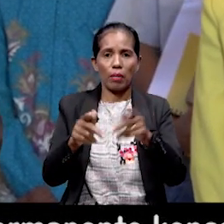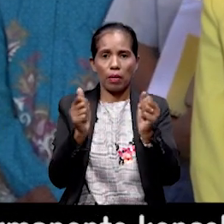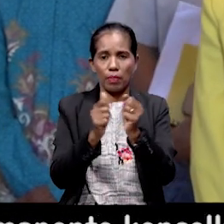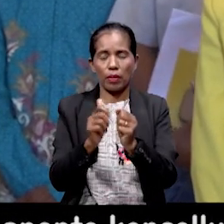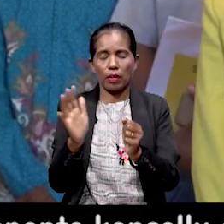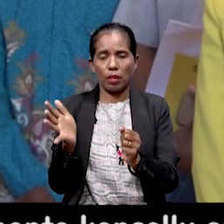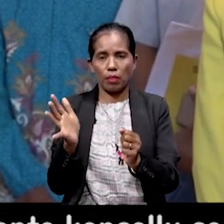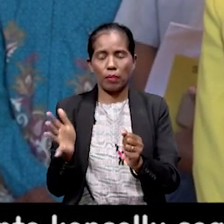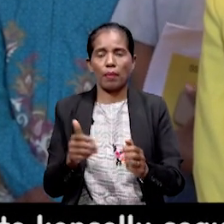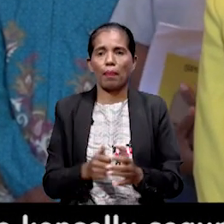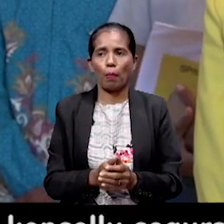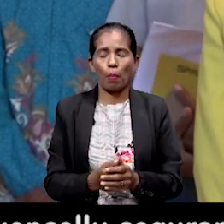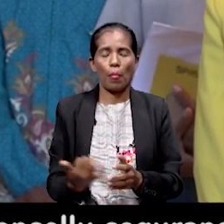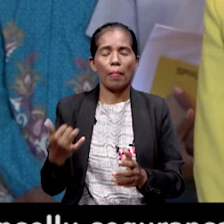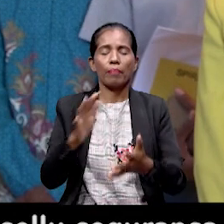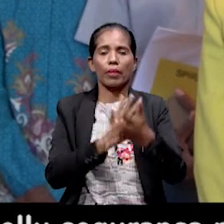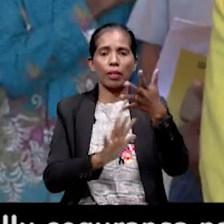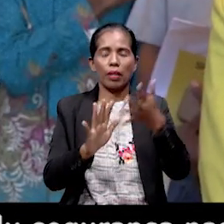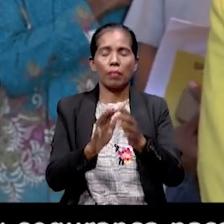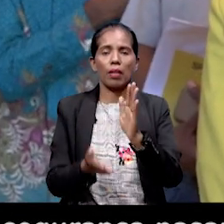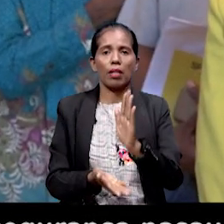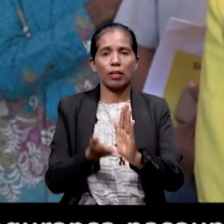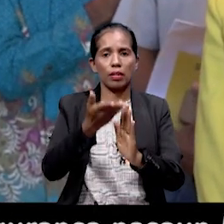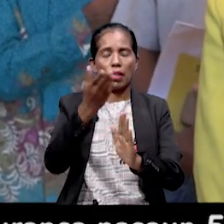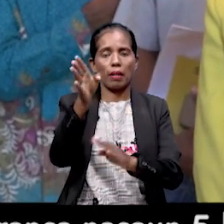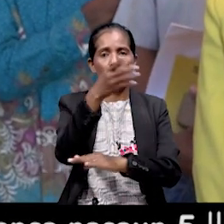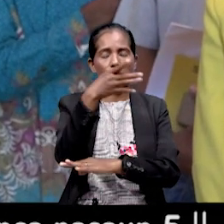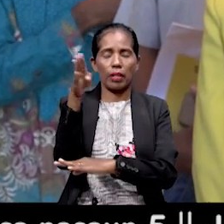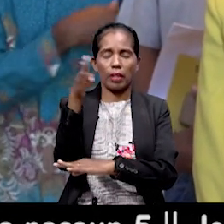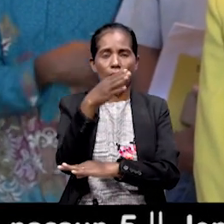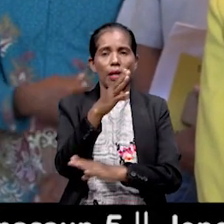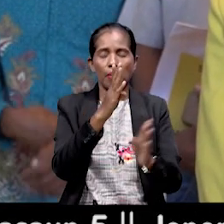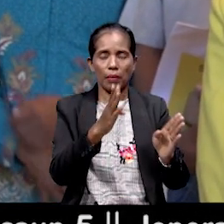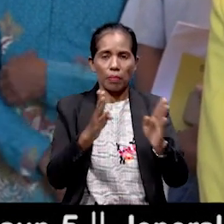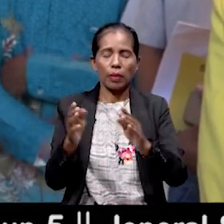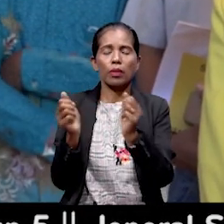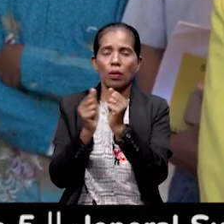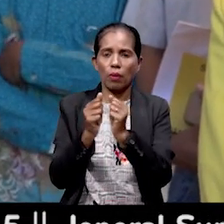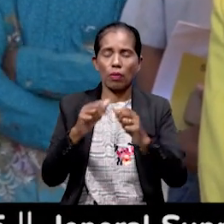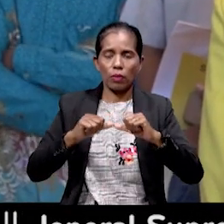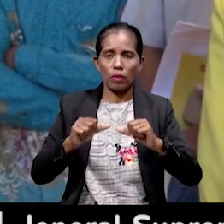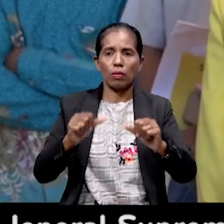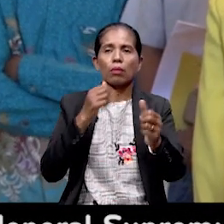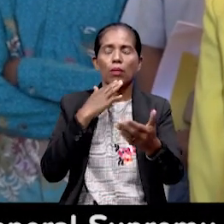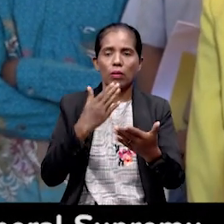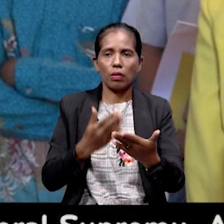e se ralo durante a cerimônia de hissar de bandeira. Preparação lá ao máximo tebes,